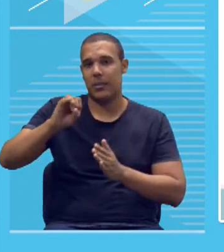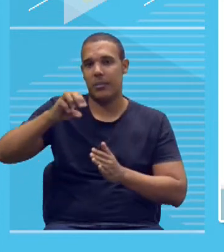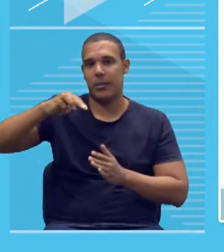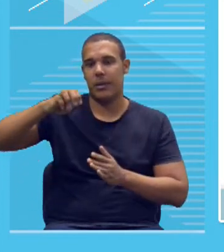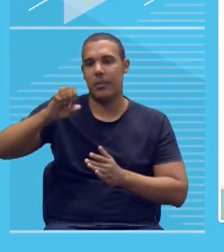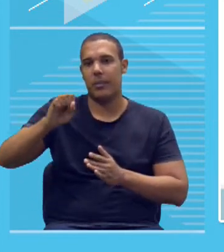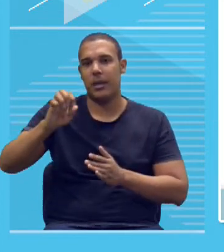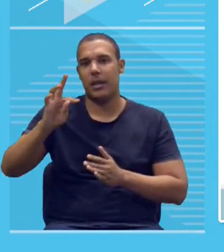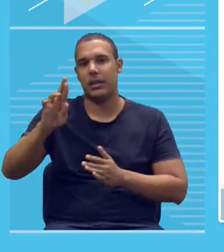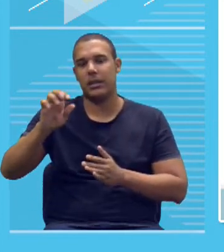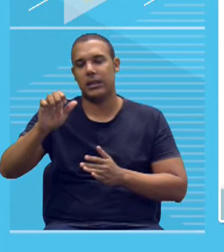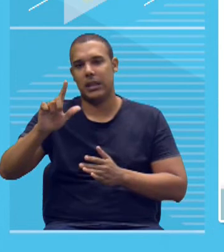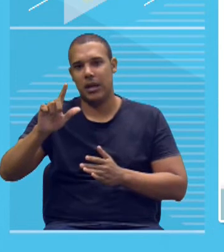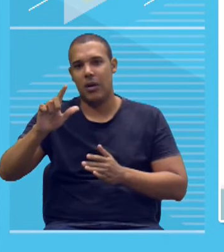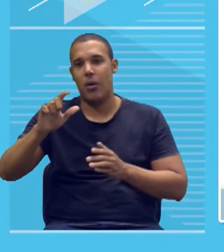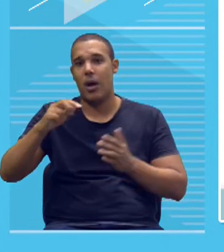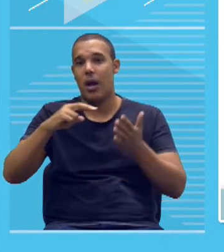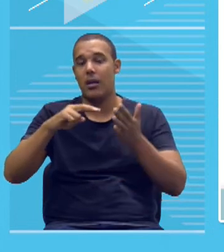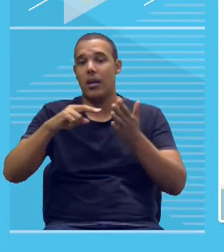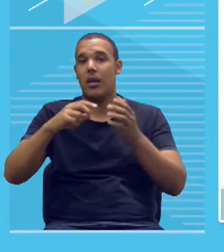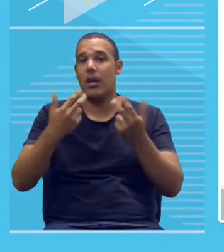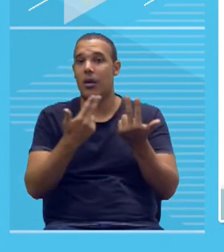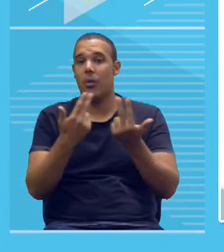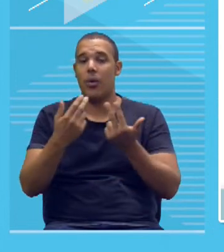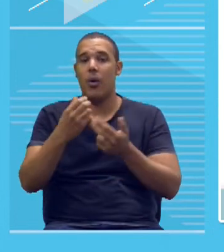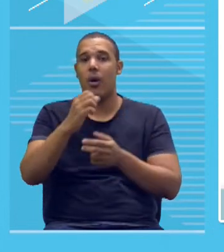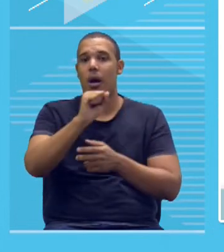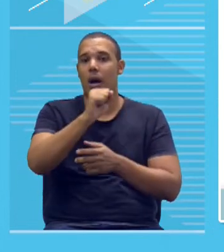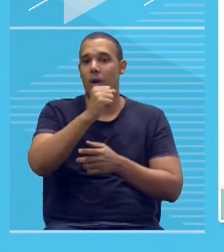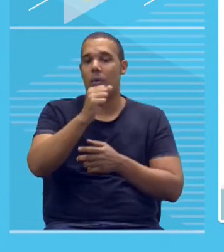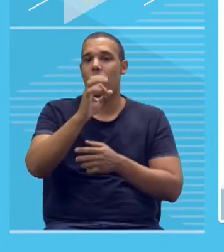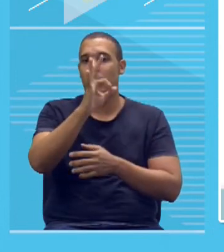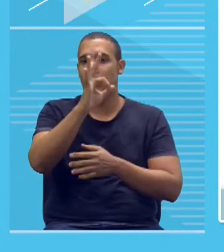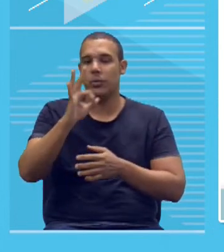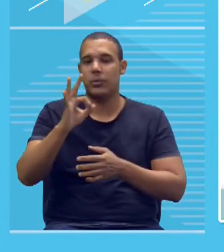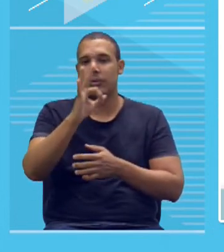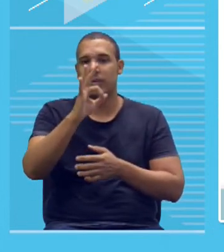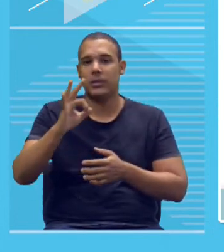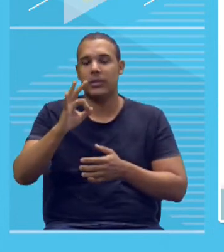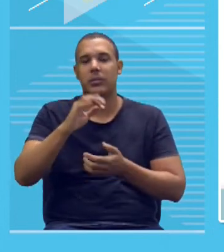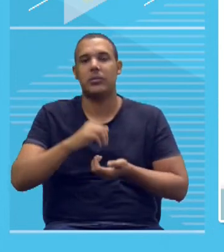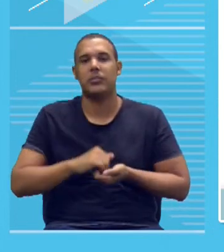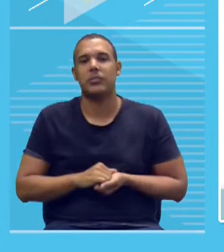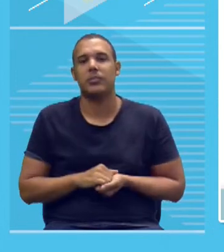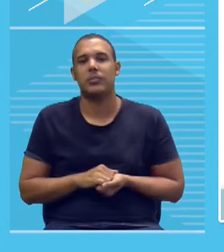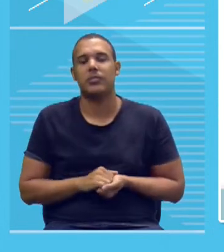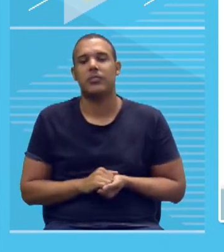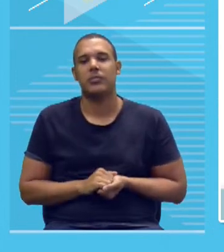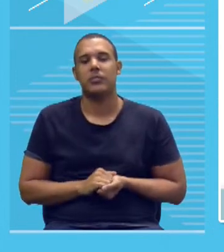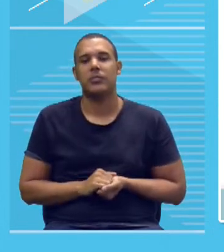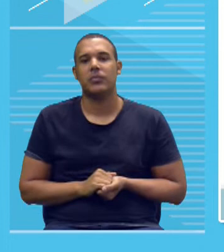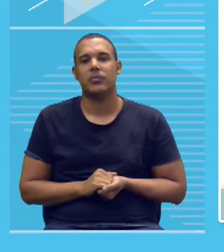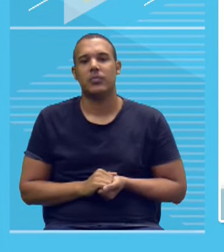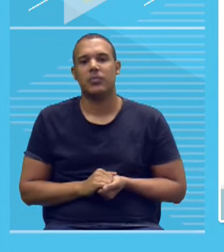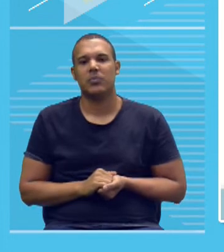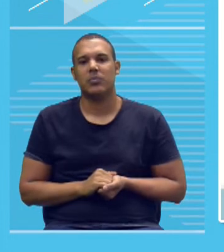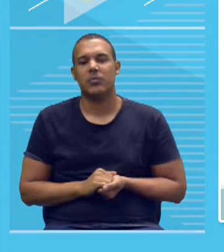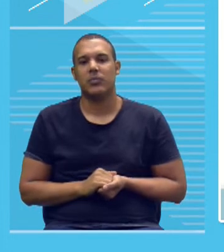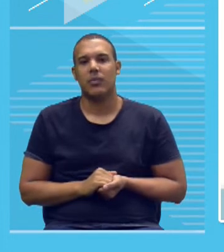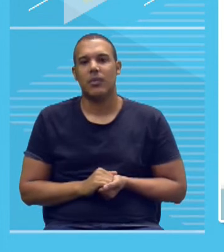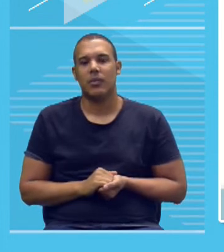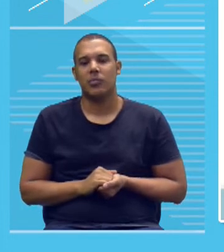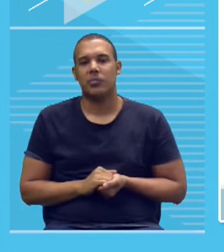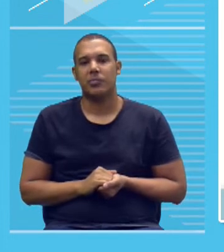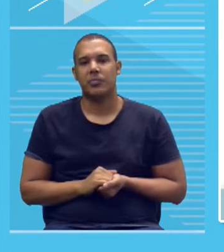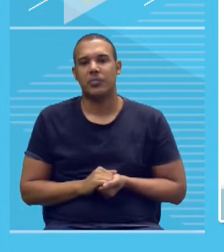corresponde a oito por cento um por cento chover ali que foi você colocou ali dois